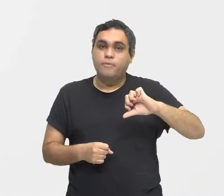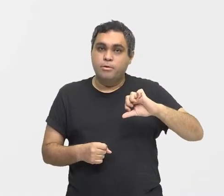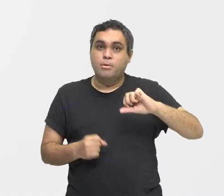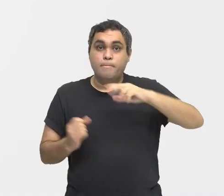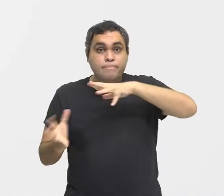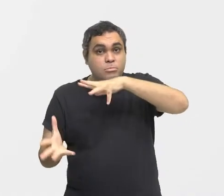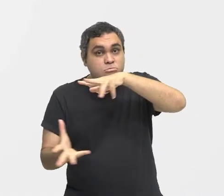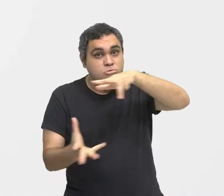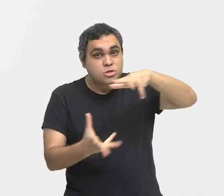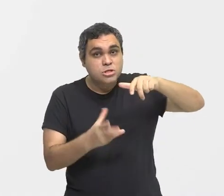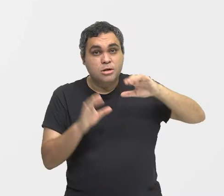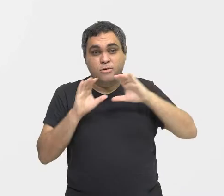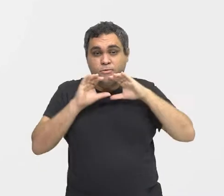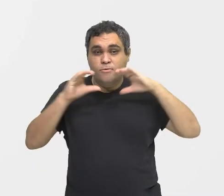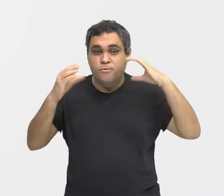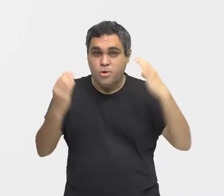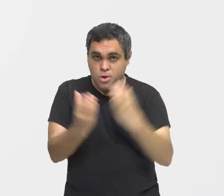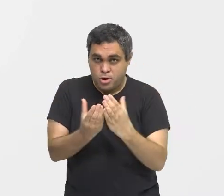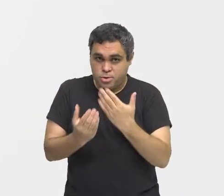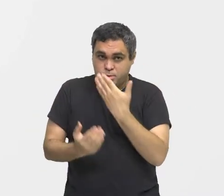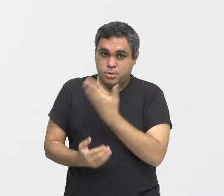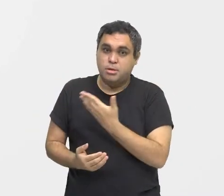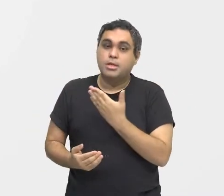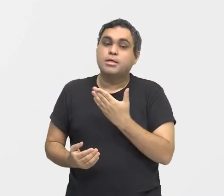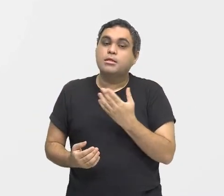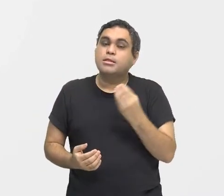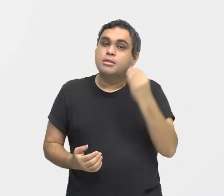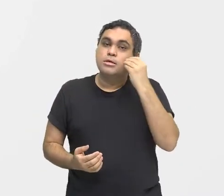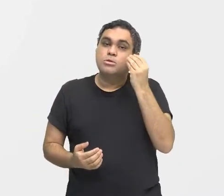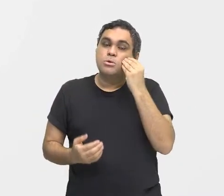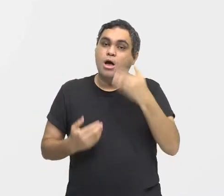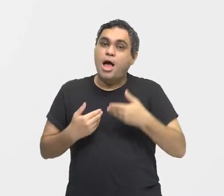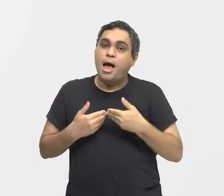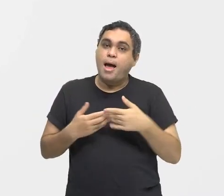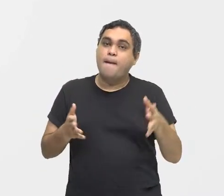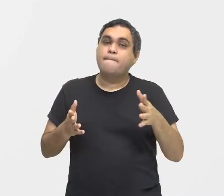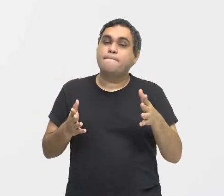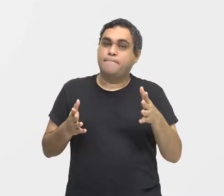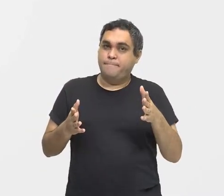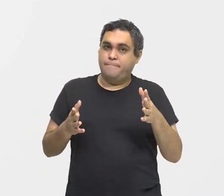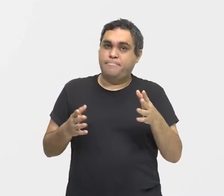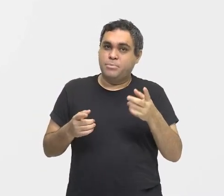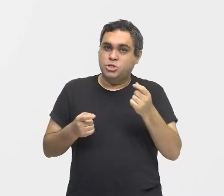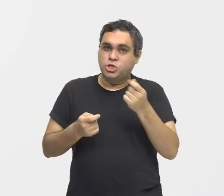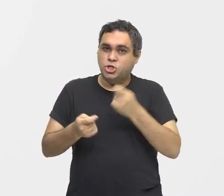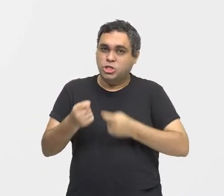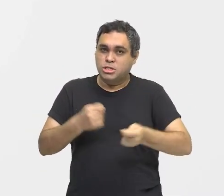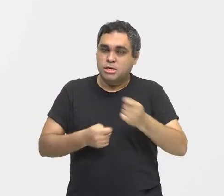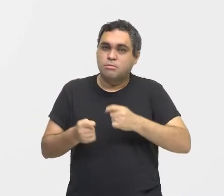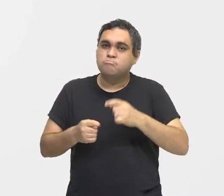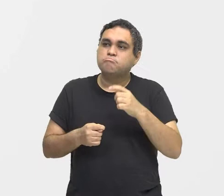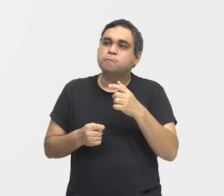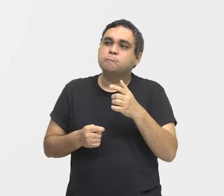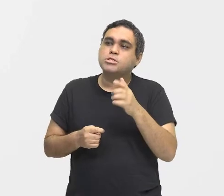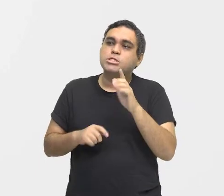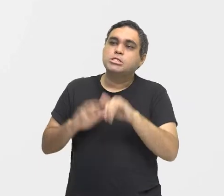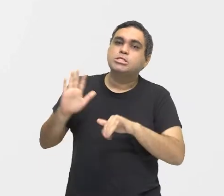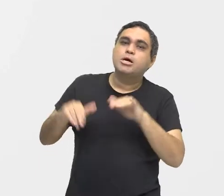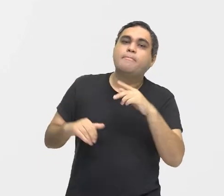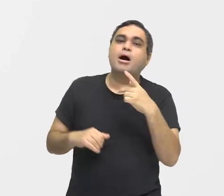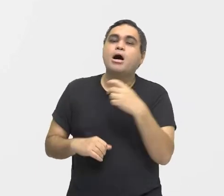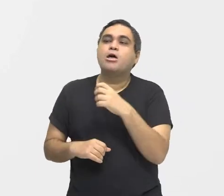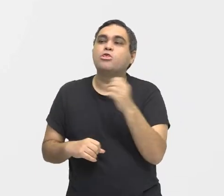Mundial, ele teve a intenção de abrir a economia, tentar aí atrair investidores, novos investidores, fazer